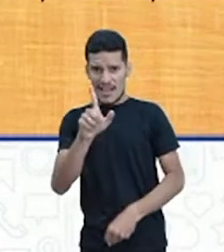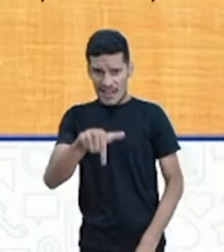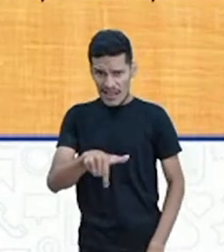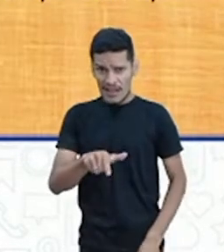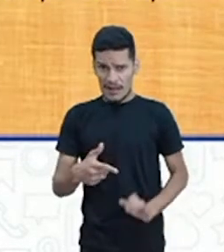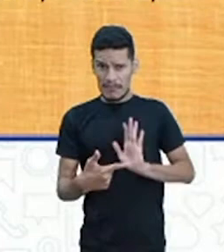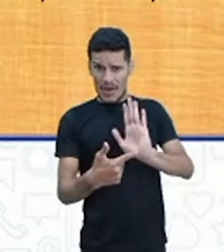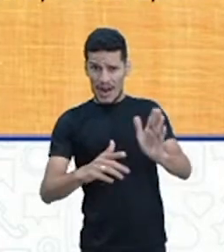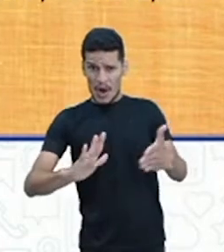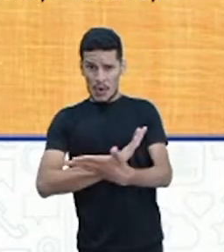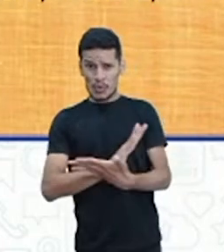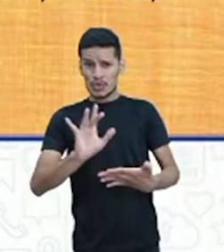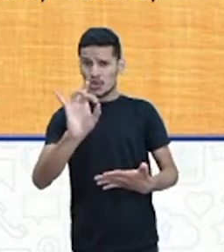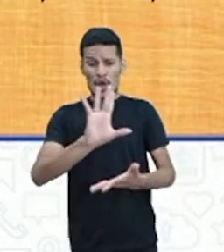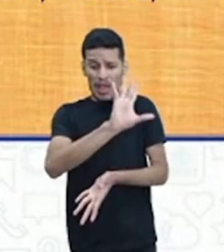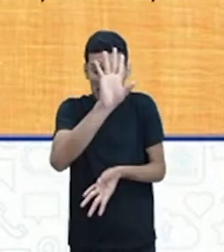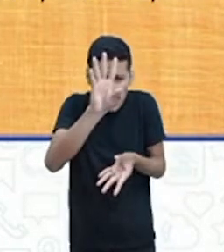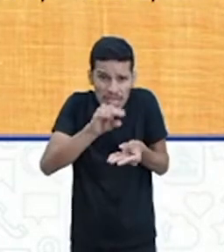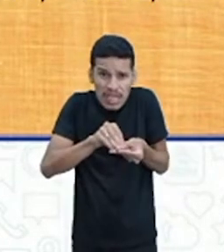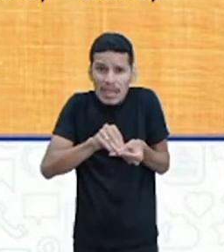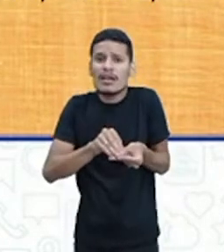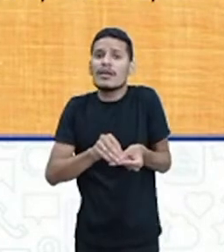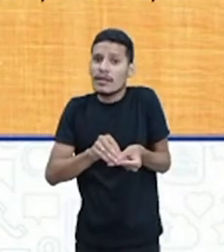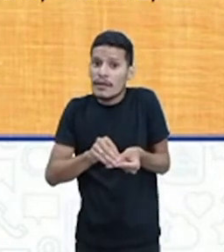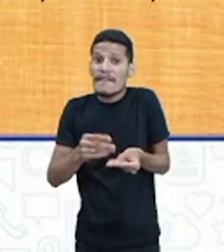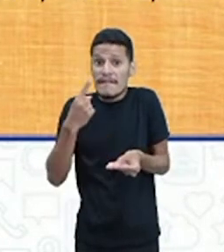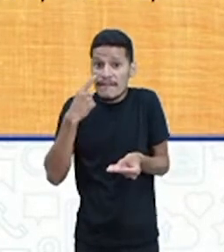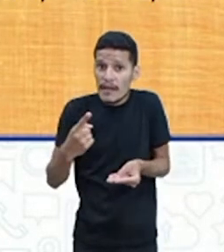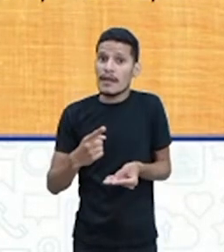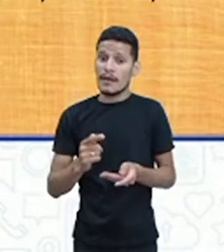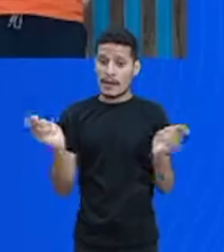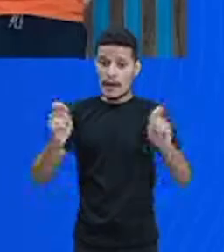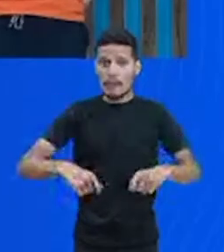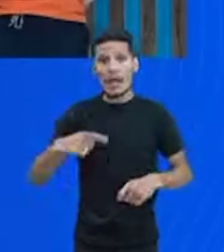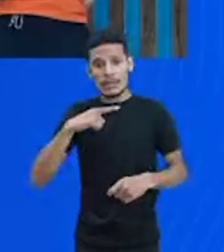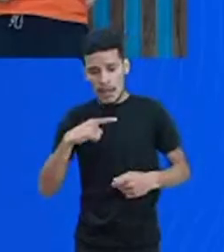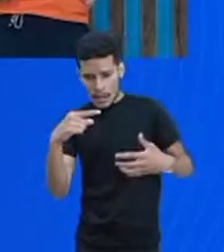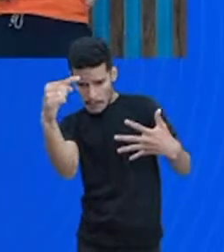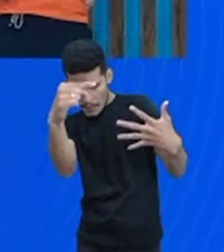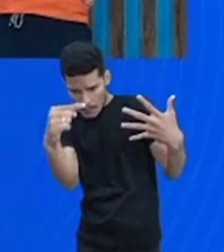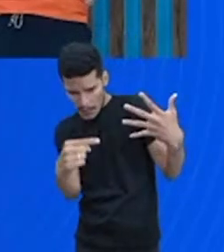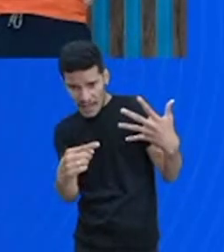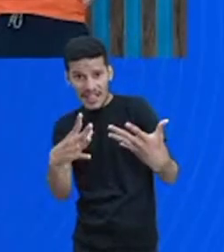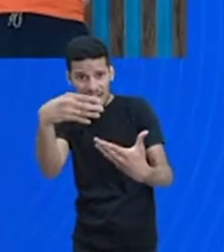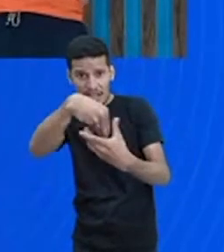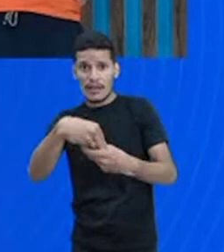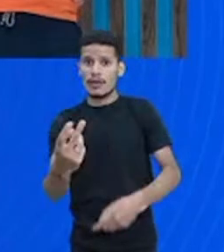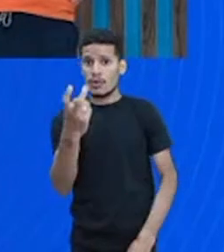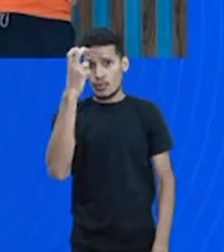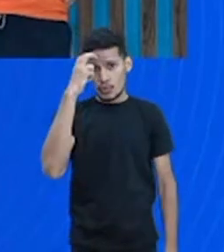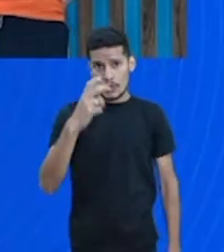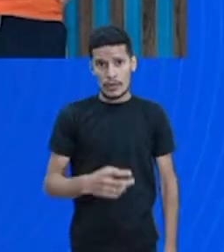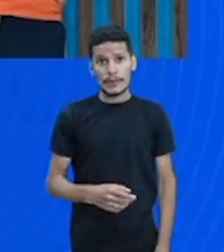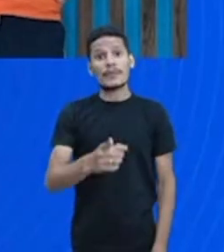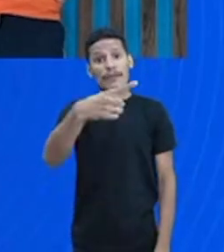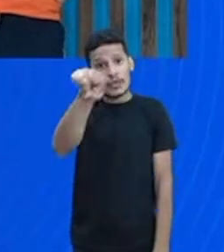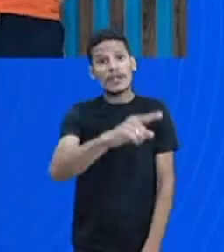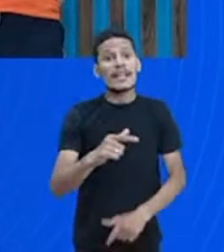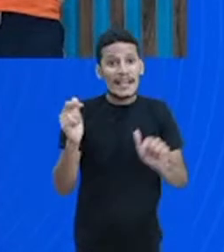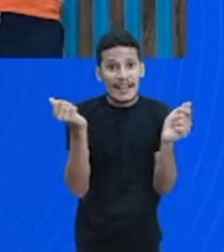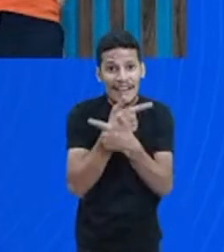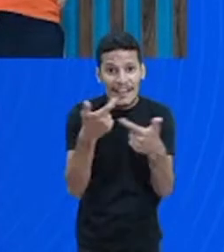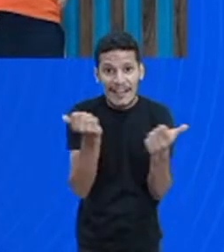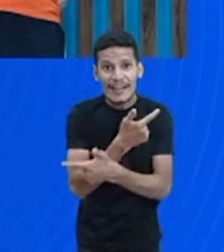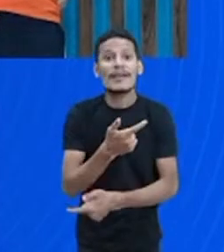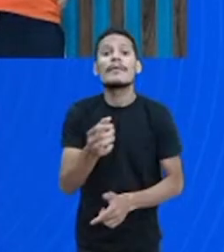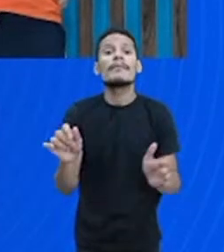pouquinhos, só para a gente ver como esses estereótipos eles permeiam a nossa cultura. Quem nunca aqui riu de uma piada de uma